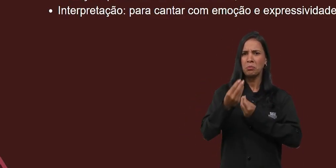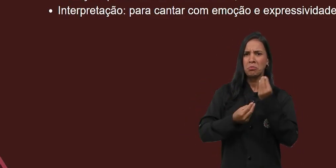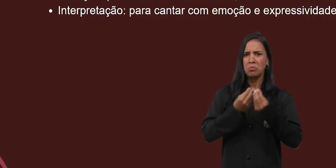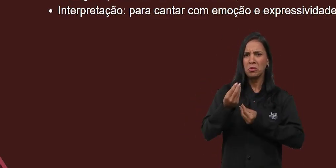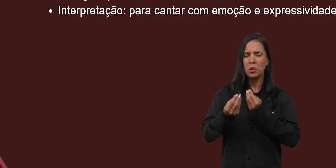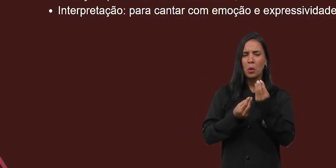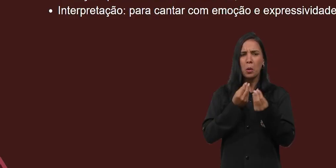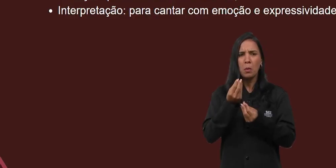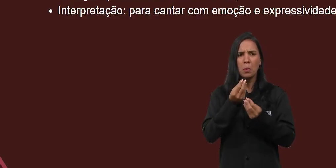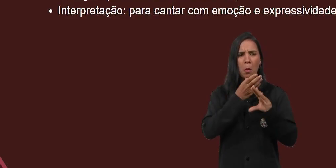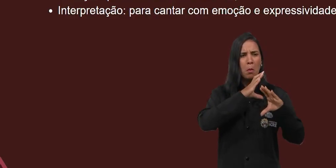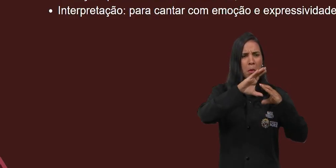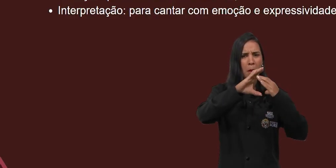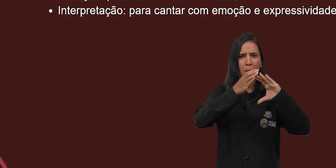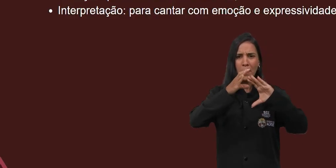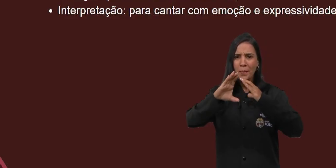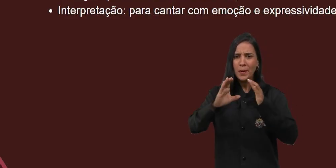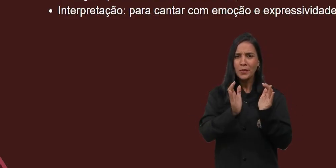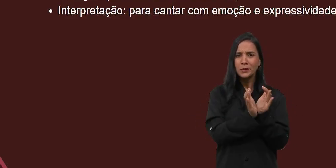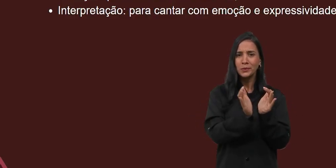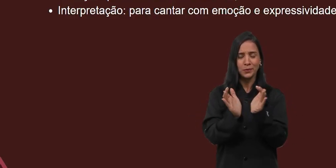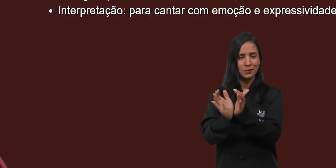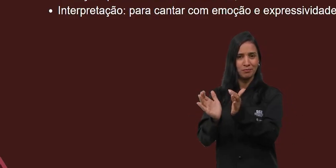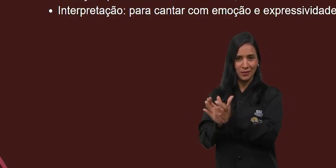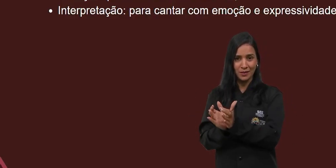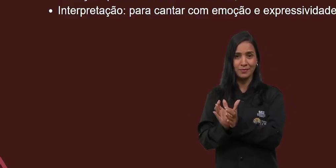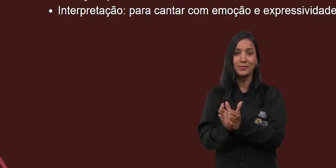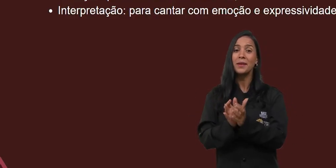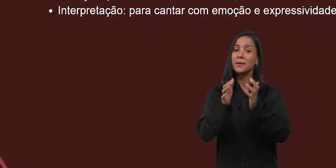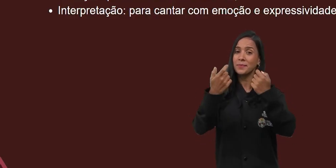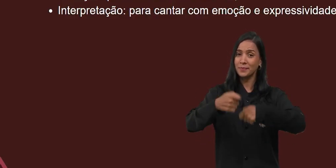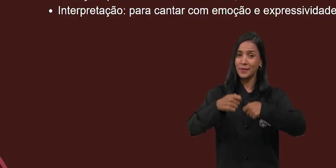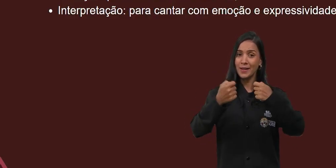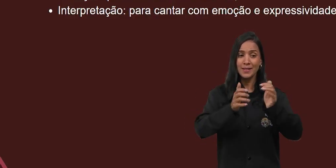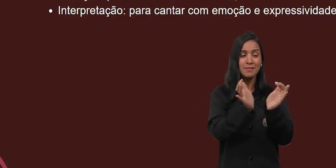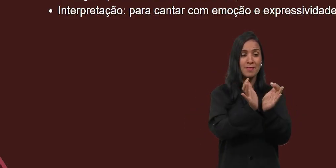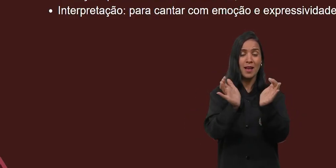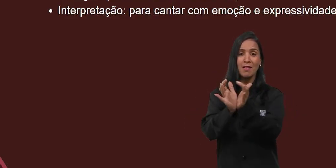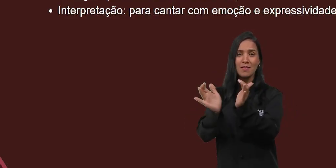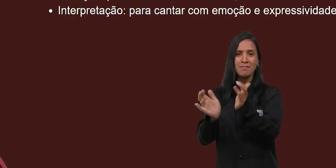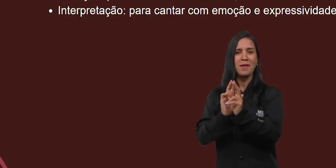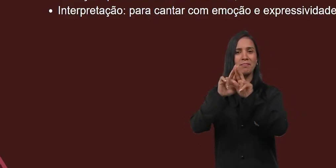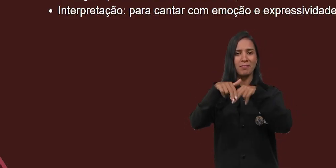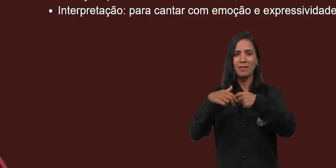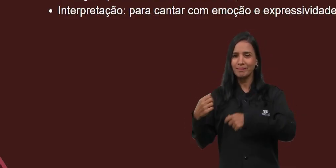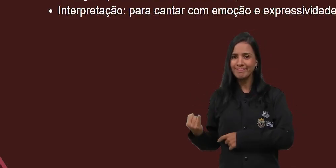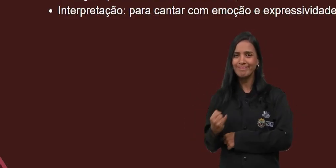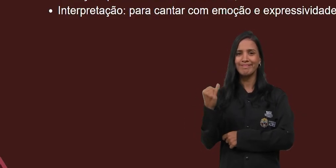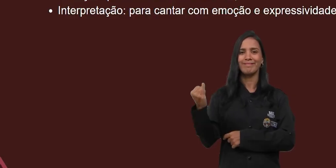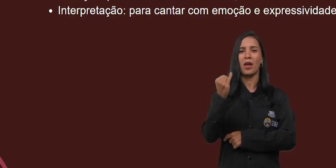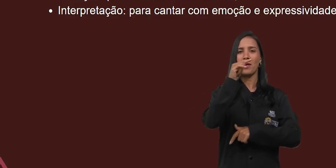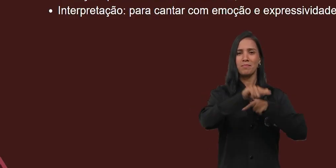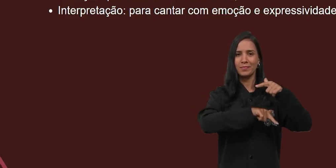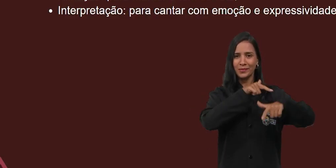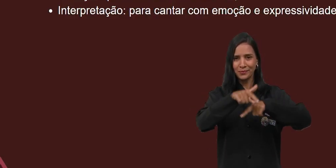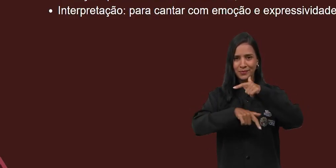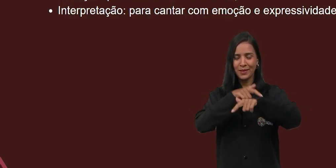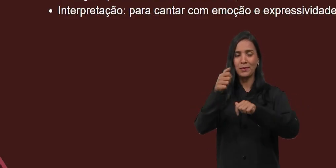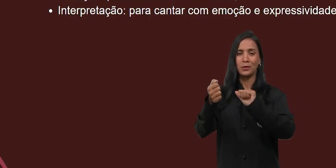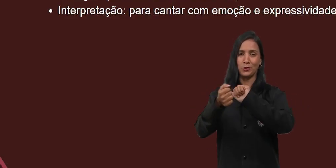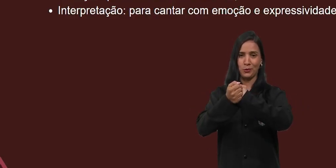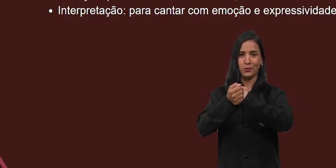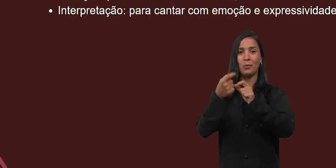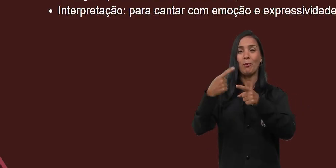funciona um coral? O trabalho em equipe é essencial, cada voz tem um